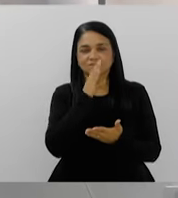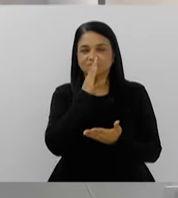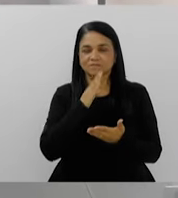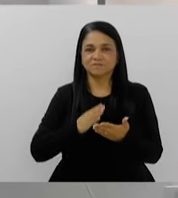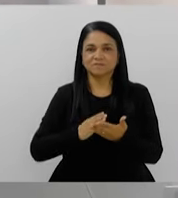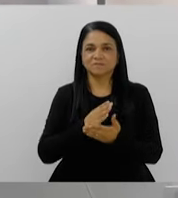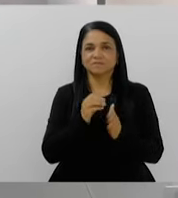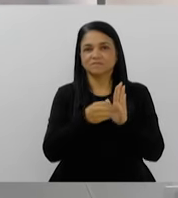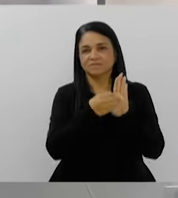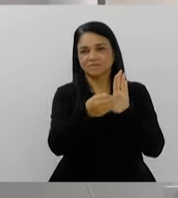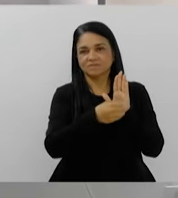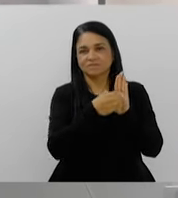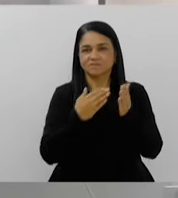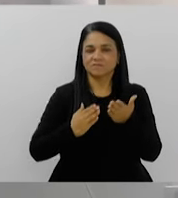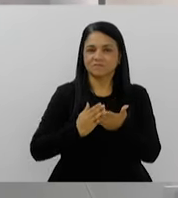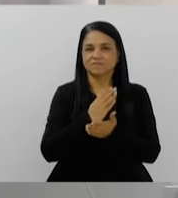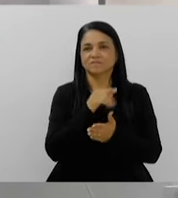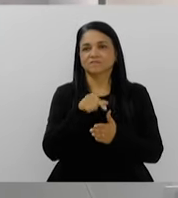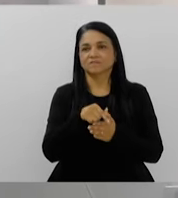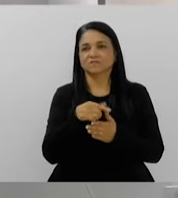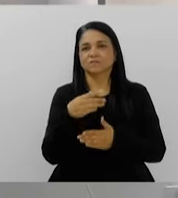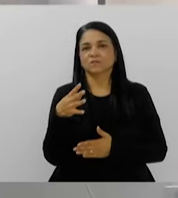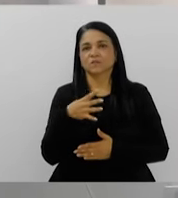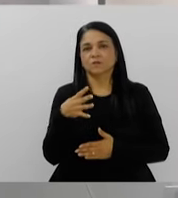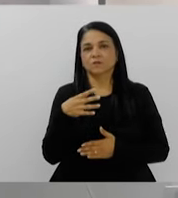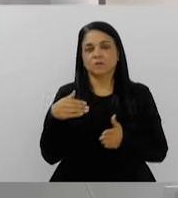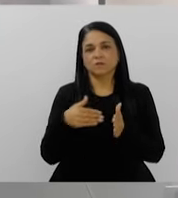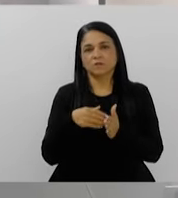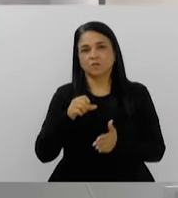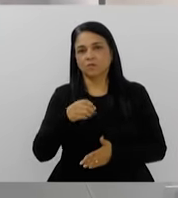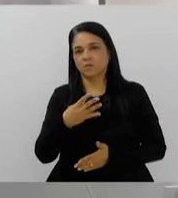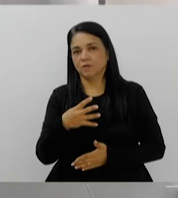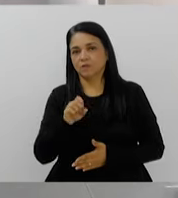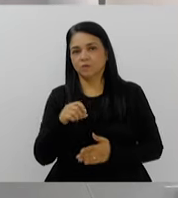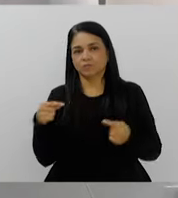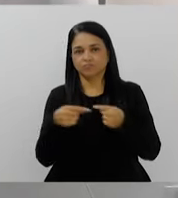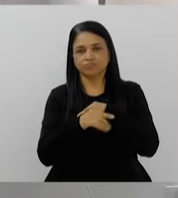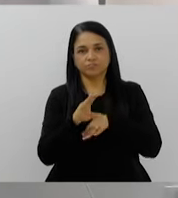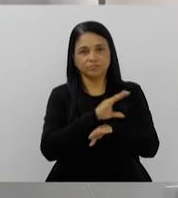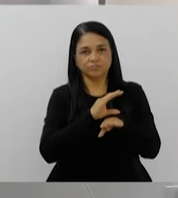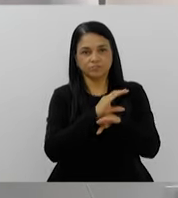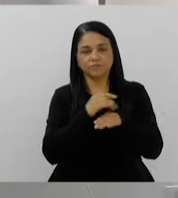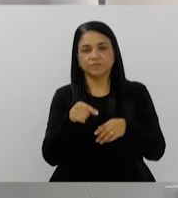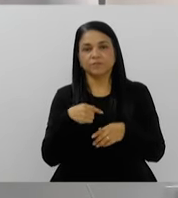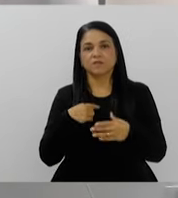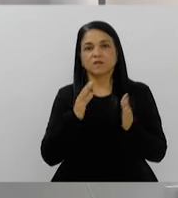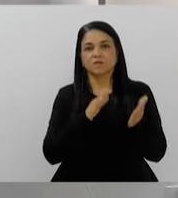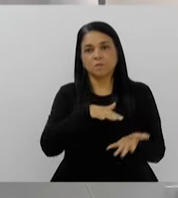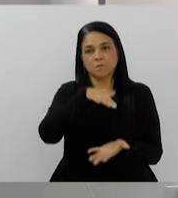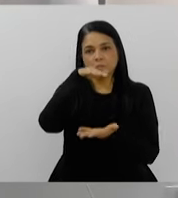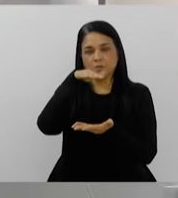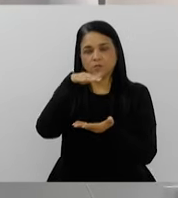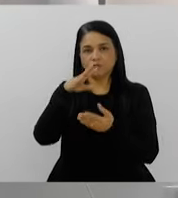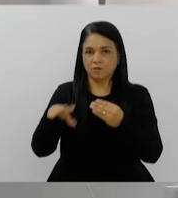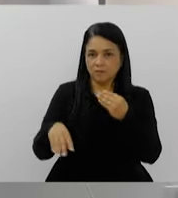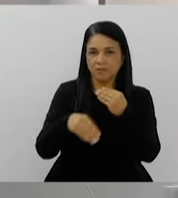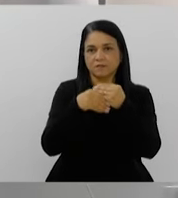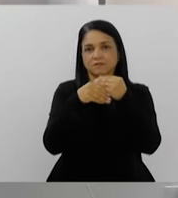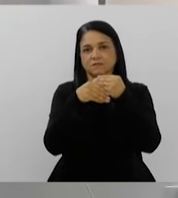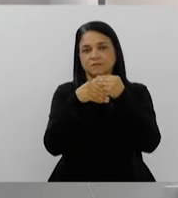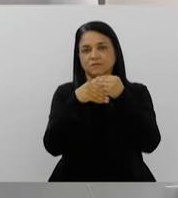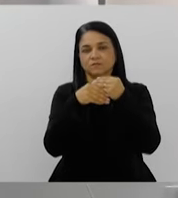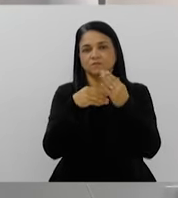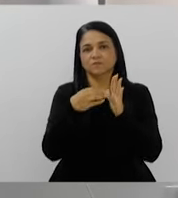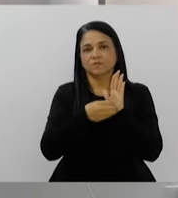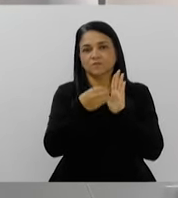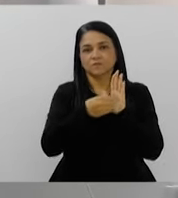estão. Os pareceres aprovados dos 44 a 48 pela inconstitucionalidade. Passemos ao bloco de anexações. São os